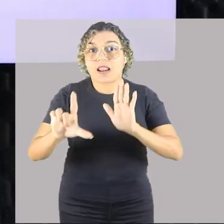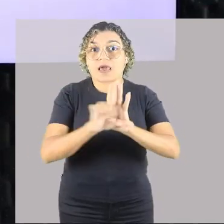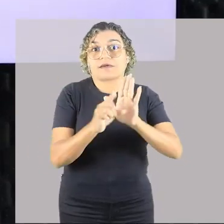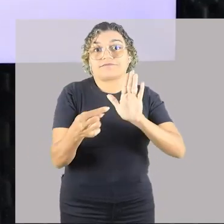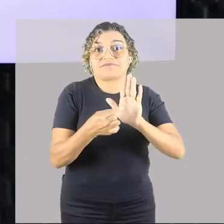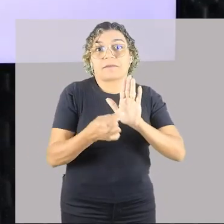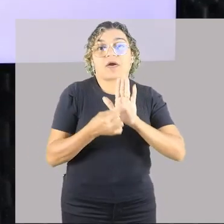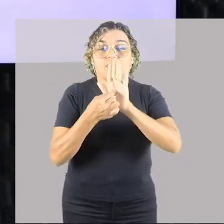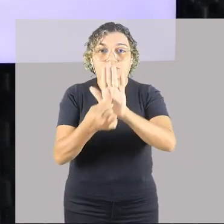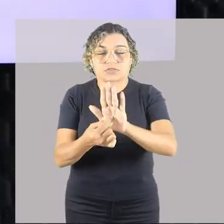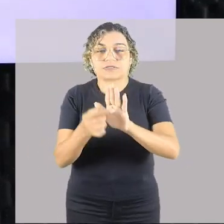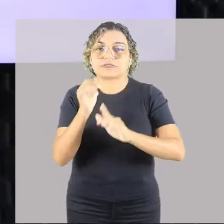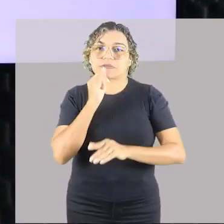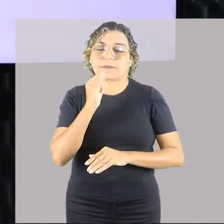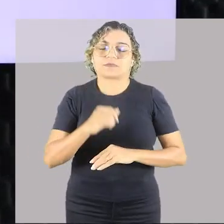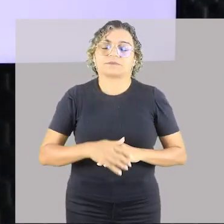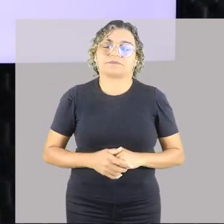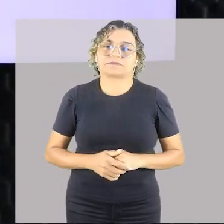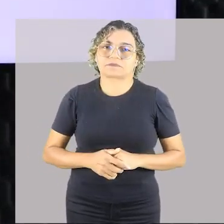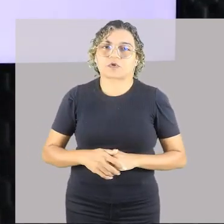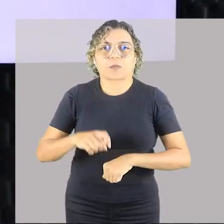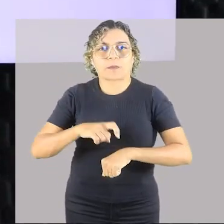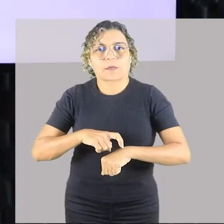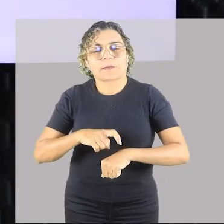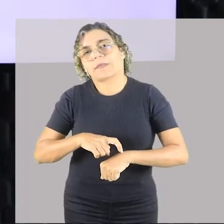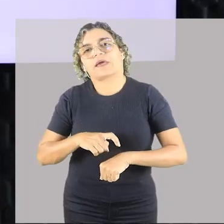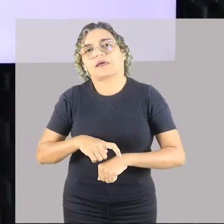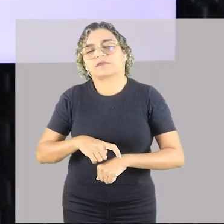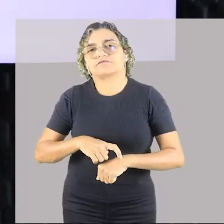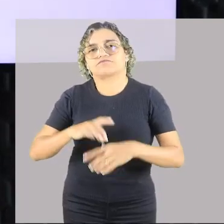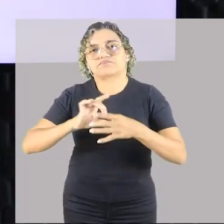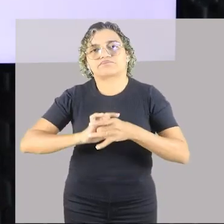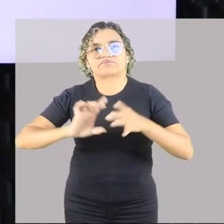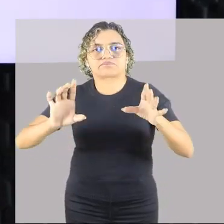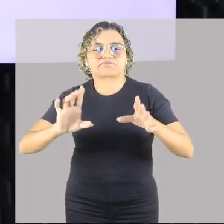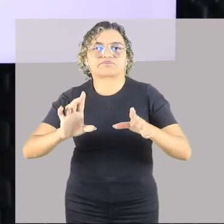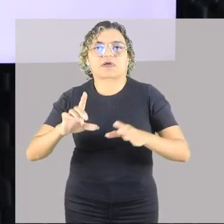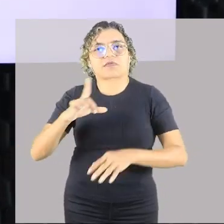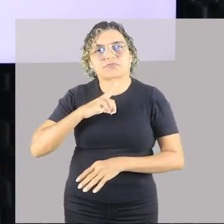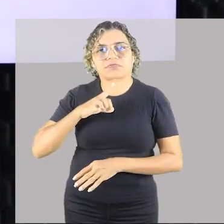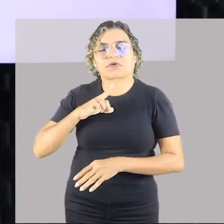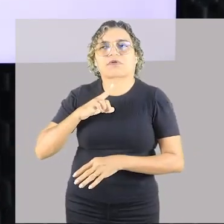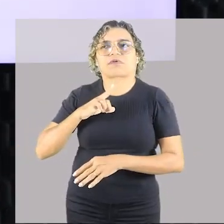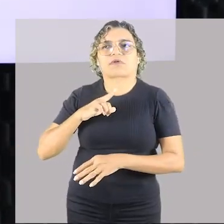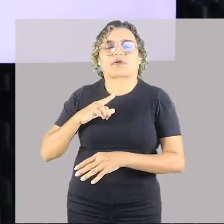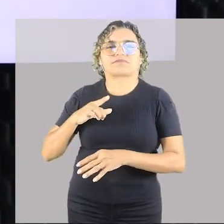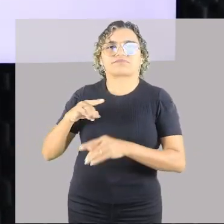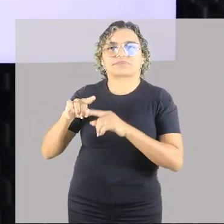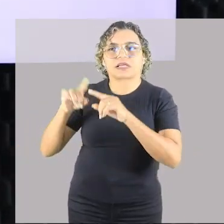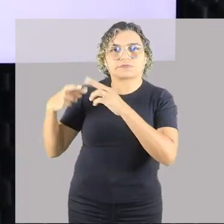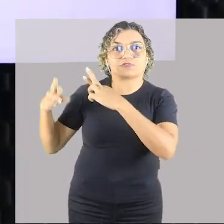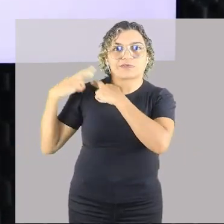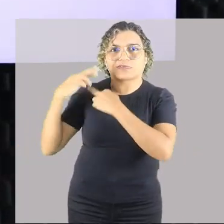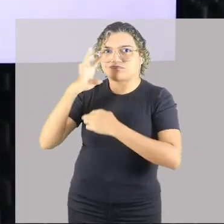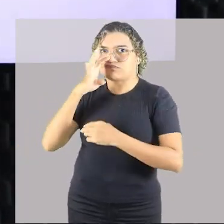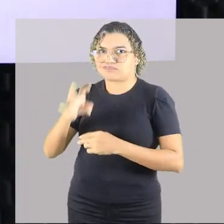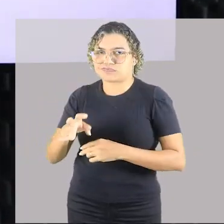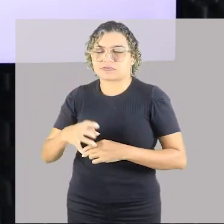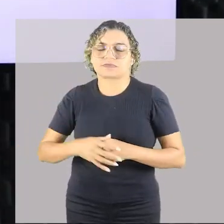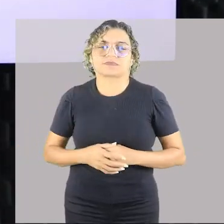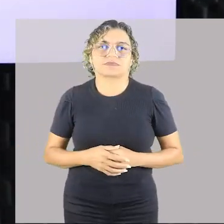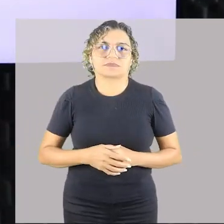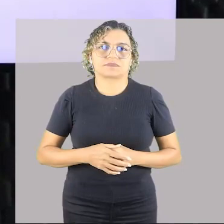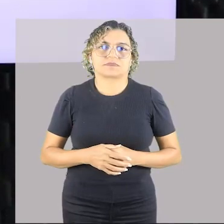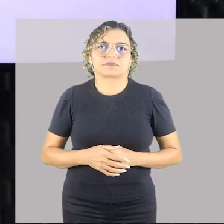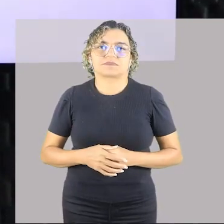será o agente que, quando for expressamente outorgado para exercer essa função de julgador. A